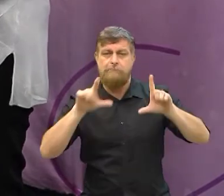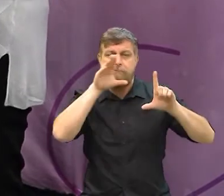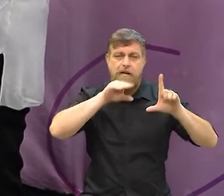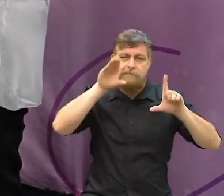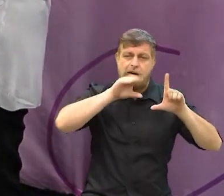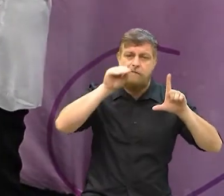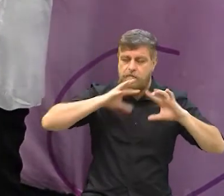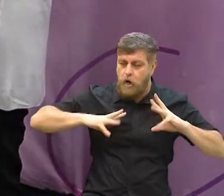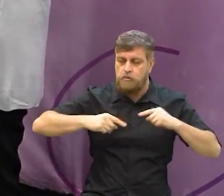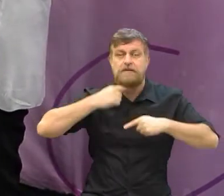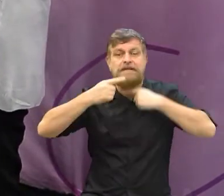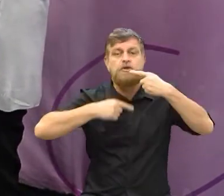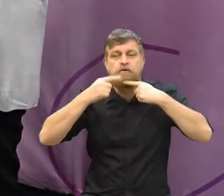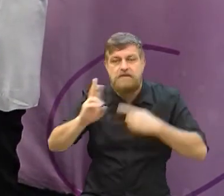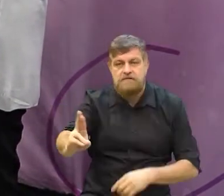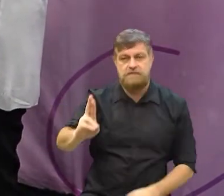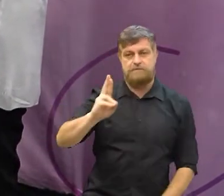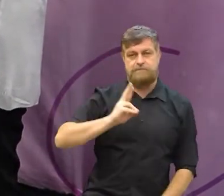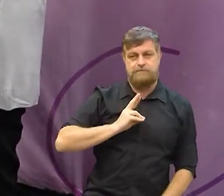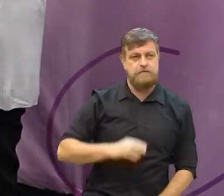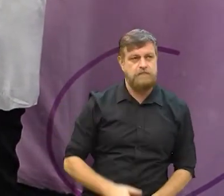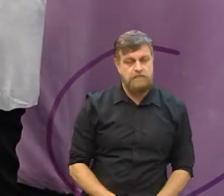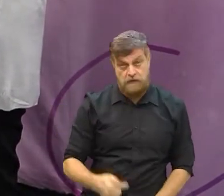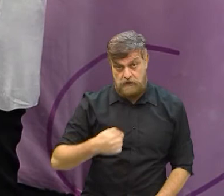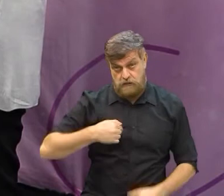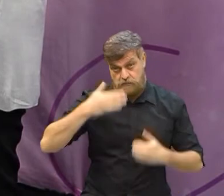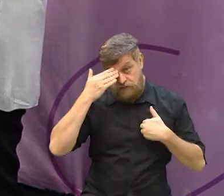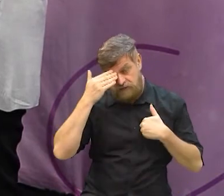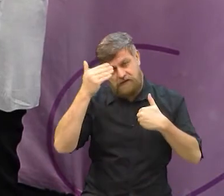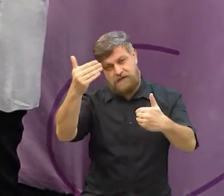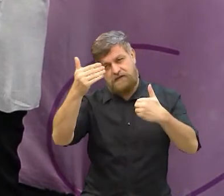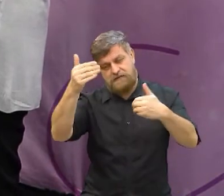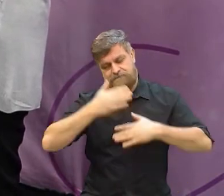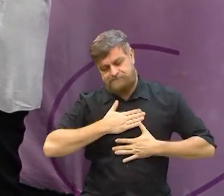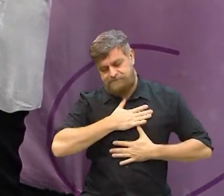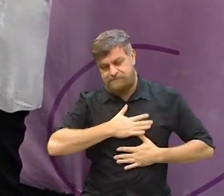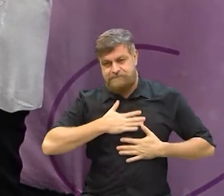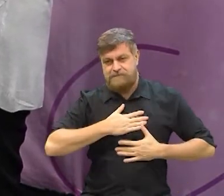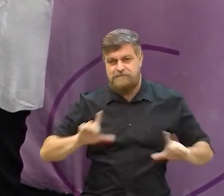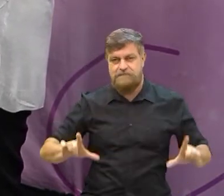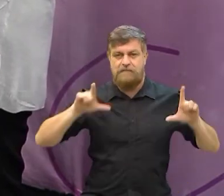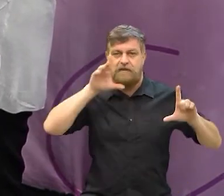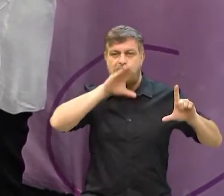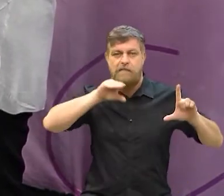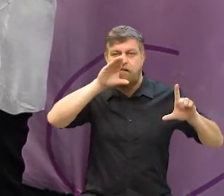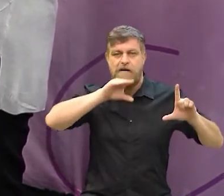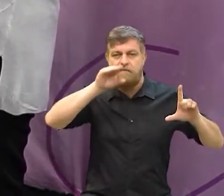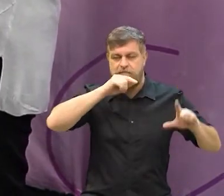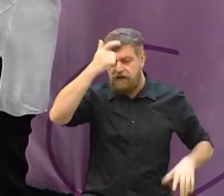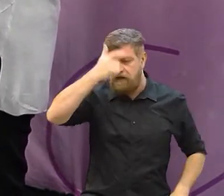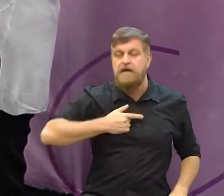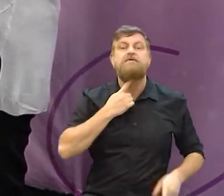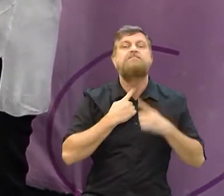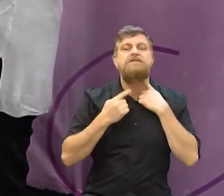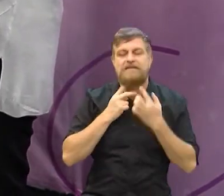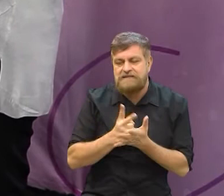aqui do Saúde Agora e tirar todas essas dúvidas. Eu que agradeço, né, foi um prazer participar do programa de vocês, vou